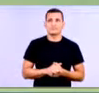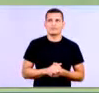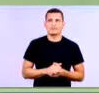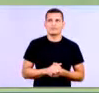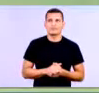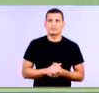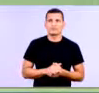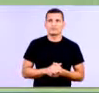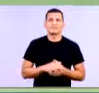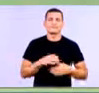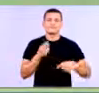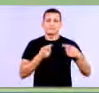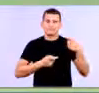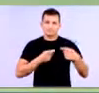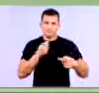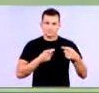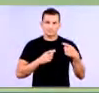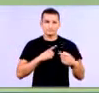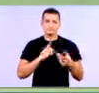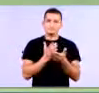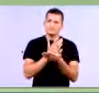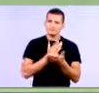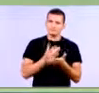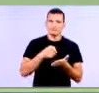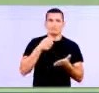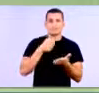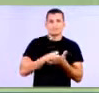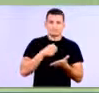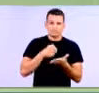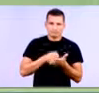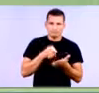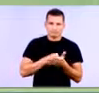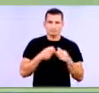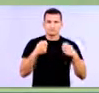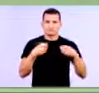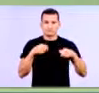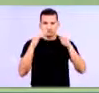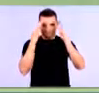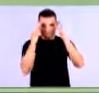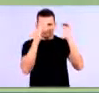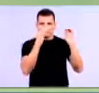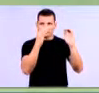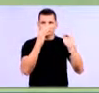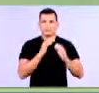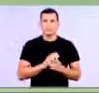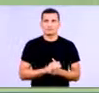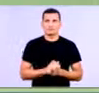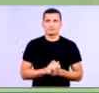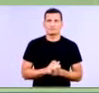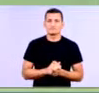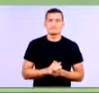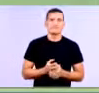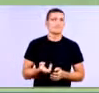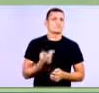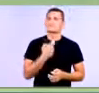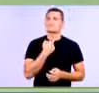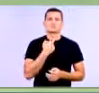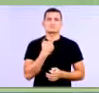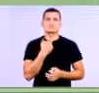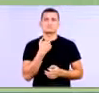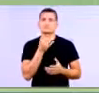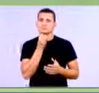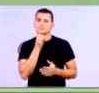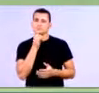em política, há algumas exigências que elas devem ser obedecidas. Então, eu não posso chegar lá